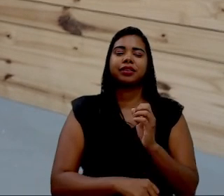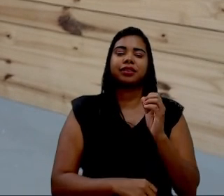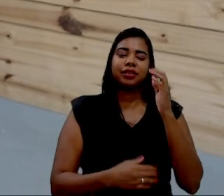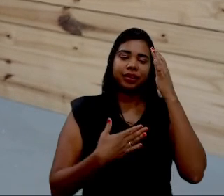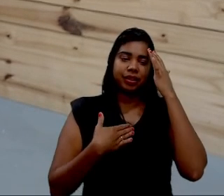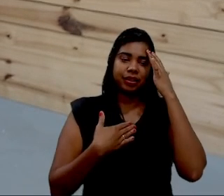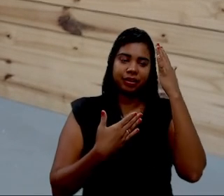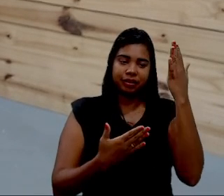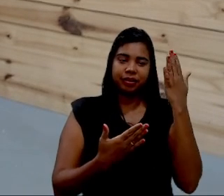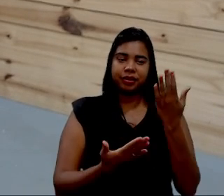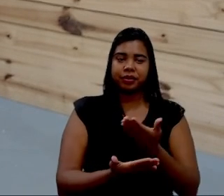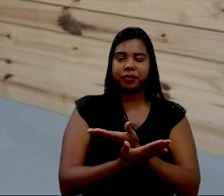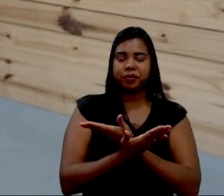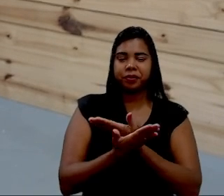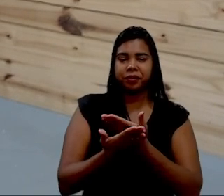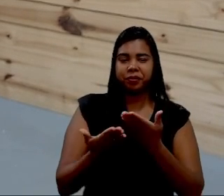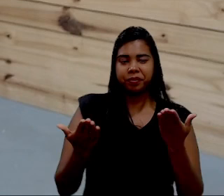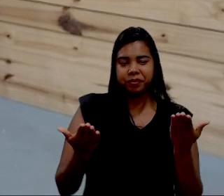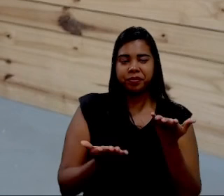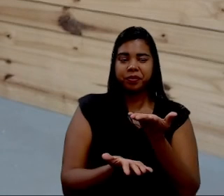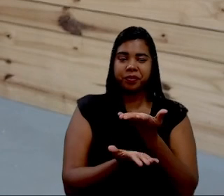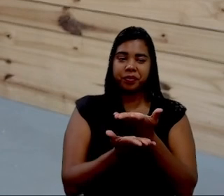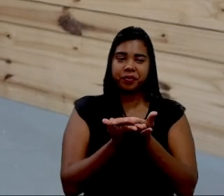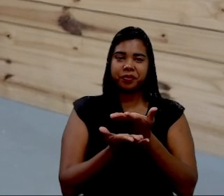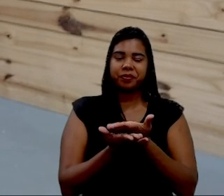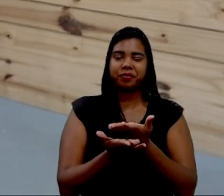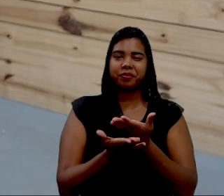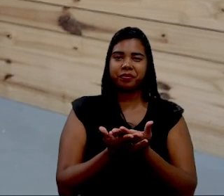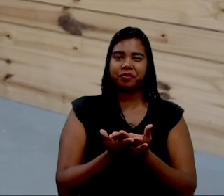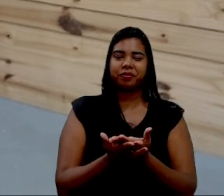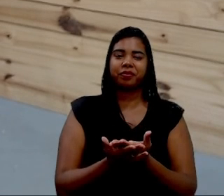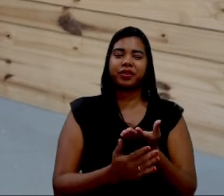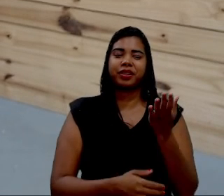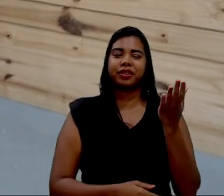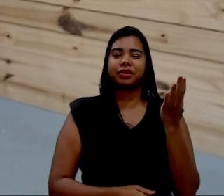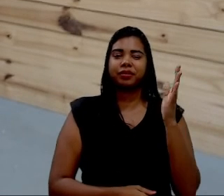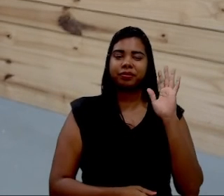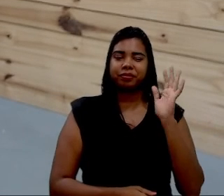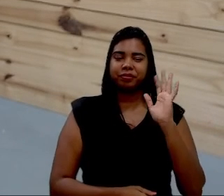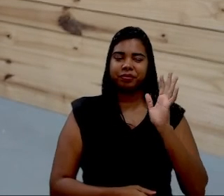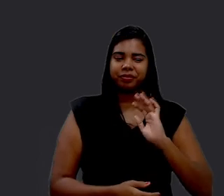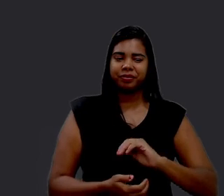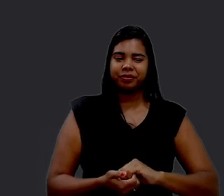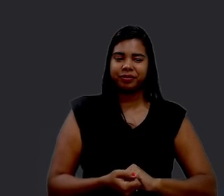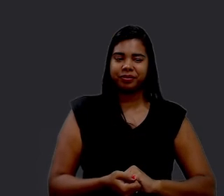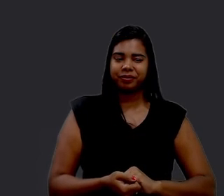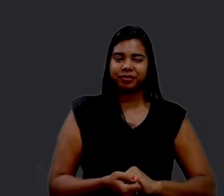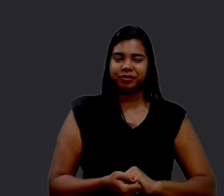agradecemos por essa aula, tá ok? E até a próxima unidade.